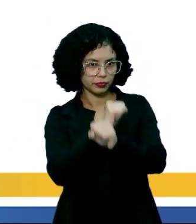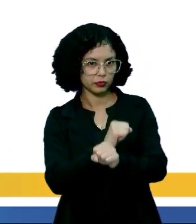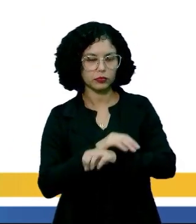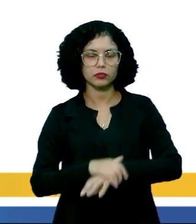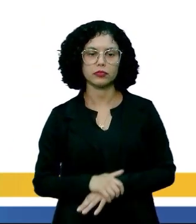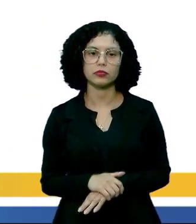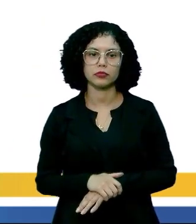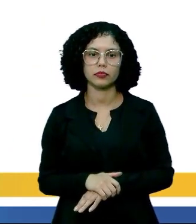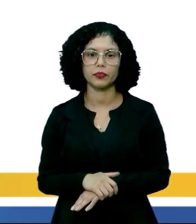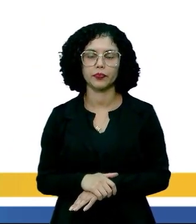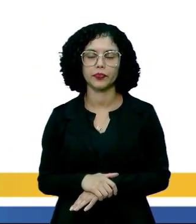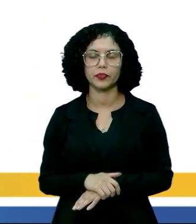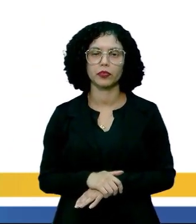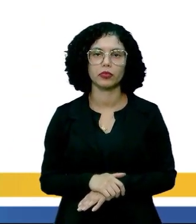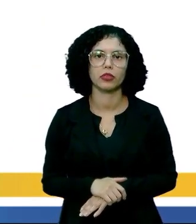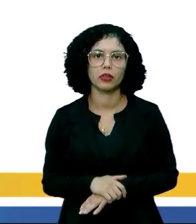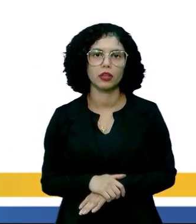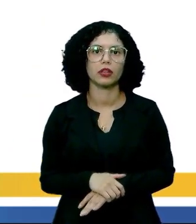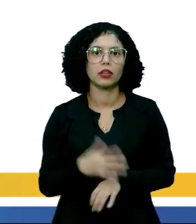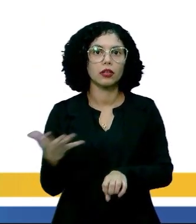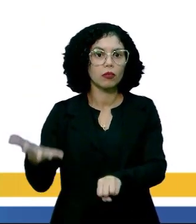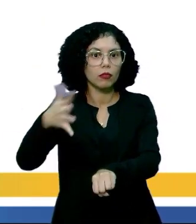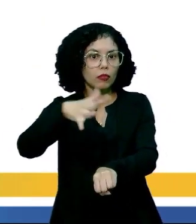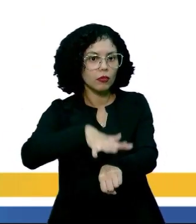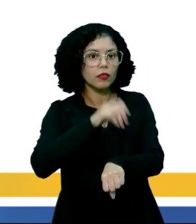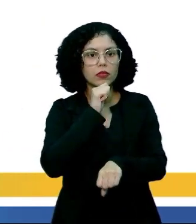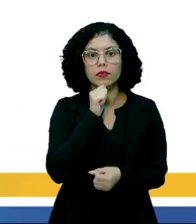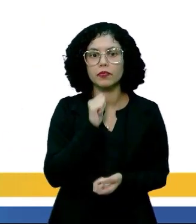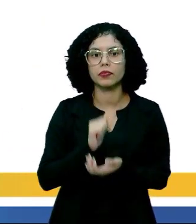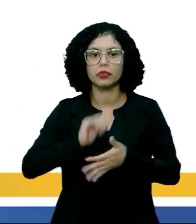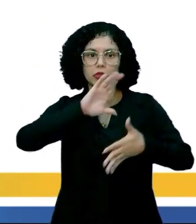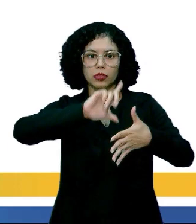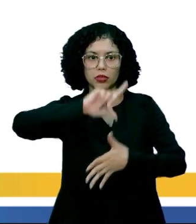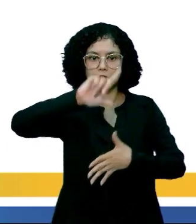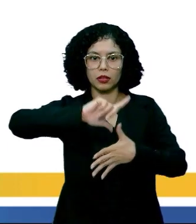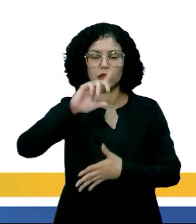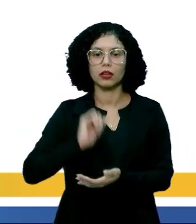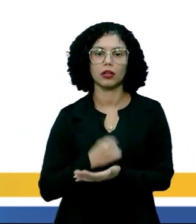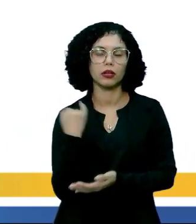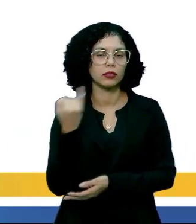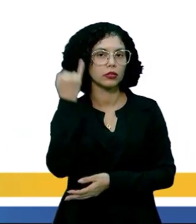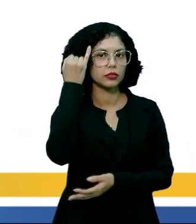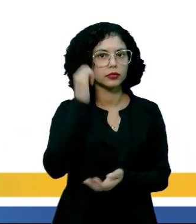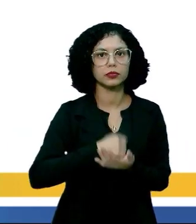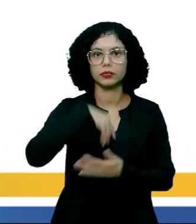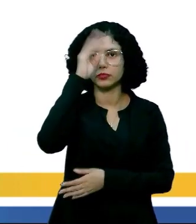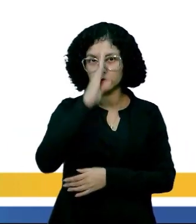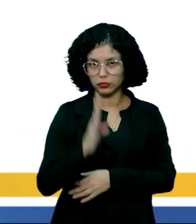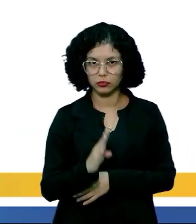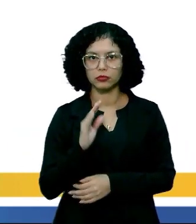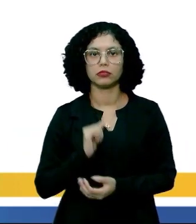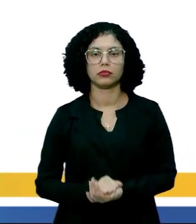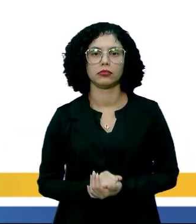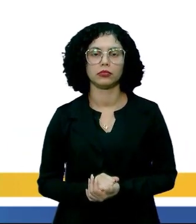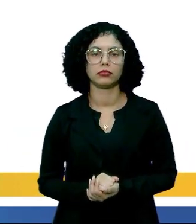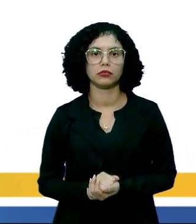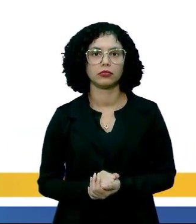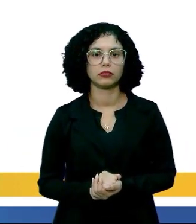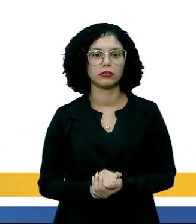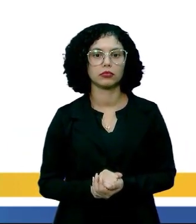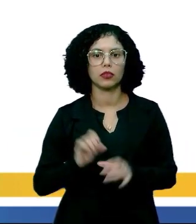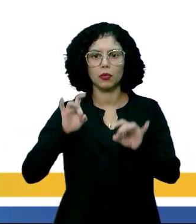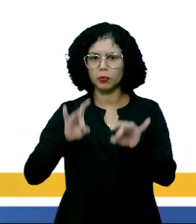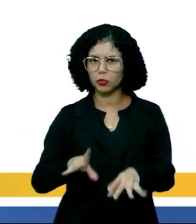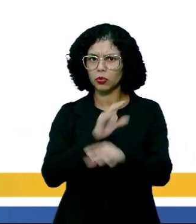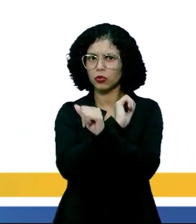africanos. Então, as colônias latino-americanas, principalmente o Brasil, né, aboliram